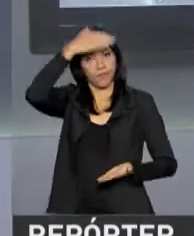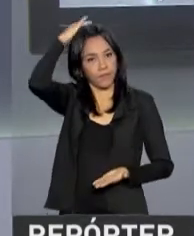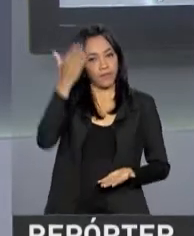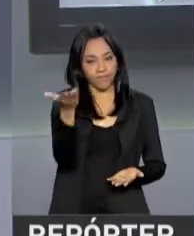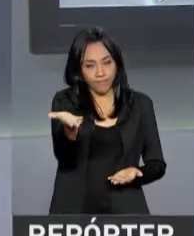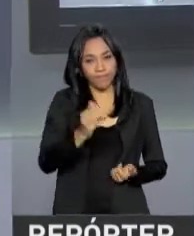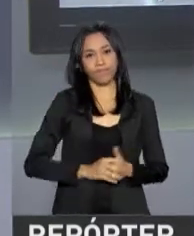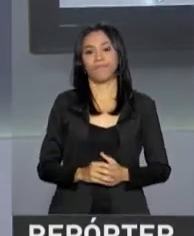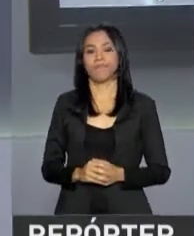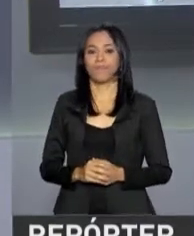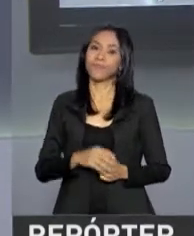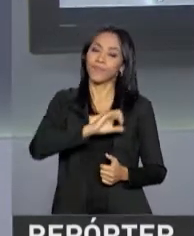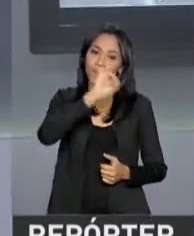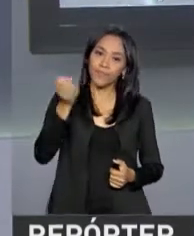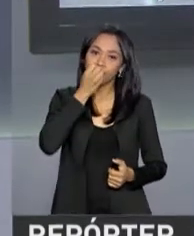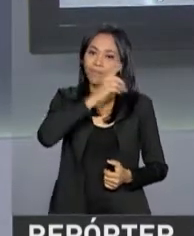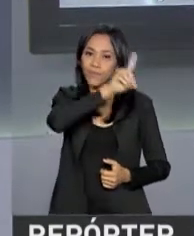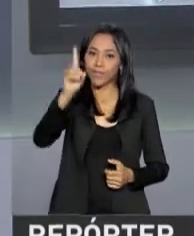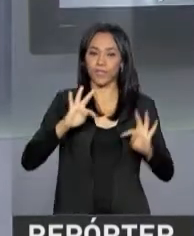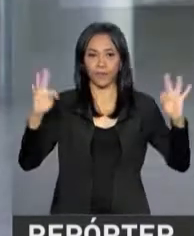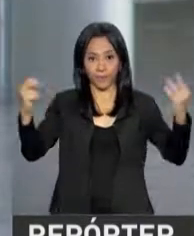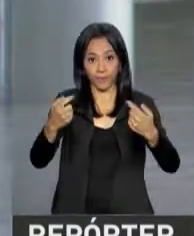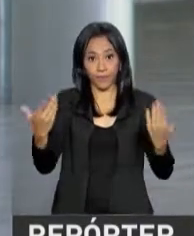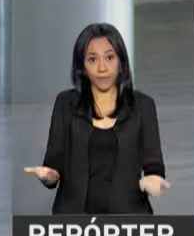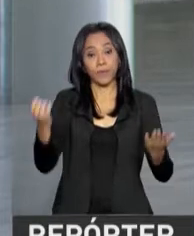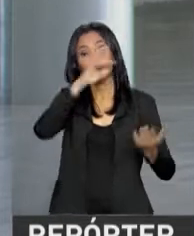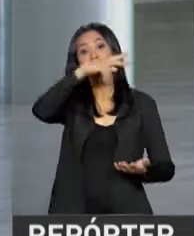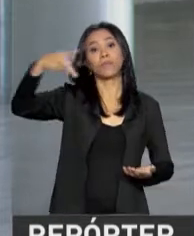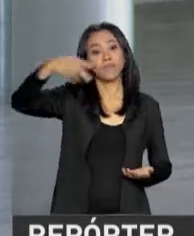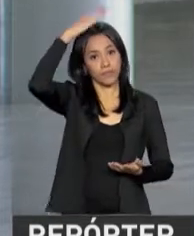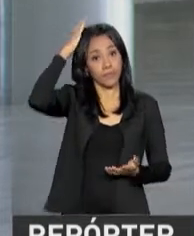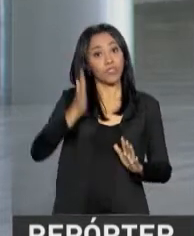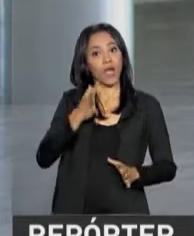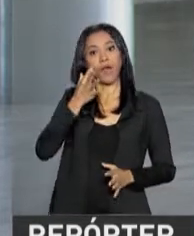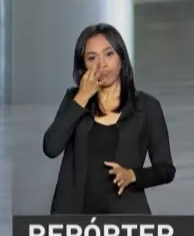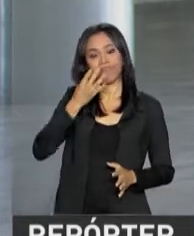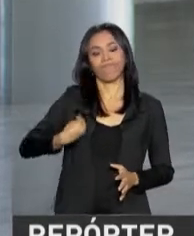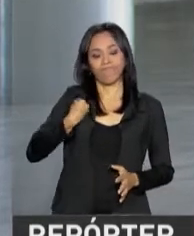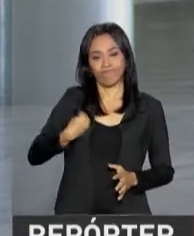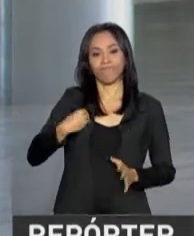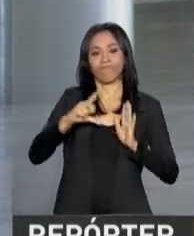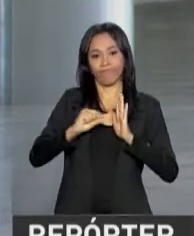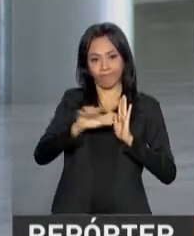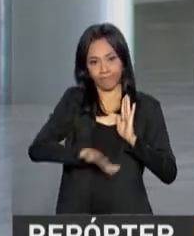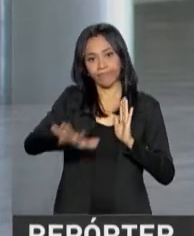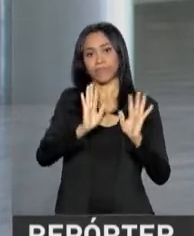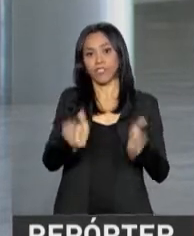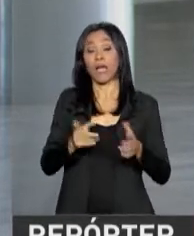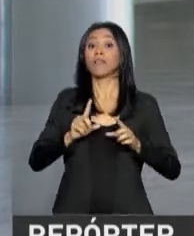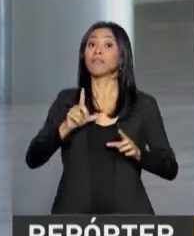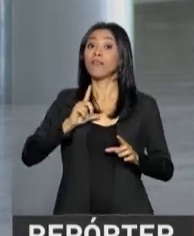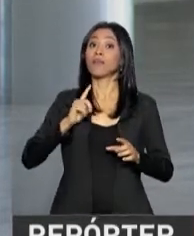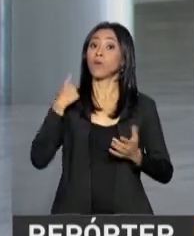é com você lá isso é bom dia a todos pois é isso o presidente michel temer já está aqui no palácio do planalto mas ele vai cumprir agenda